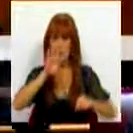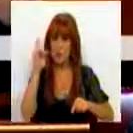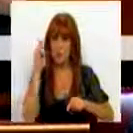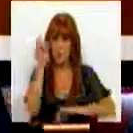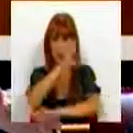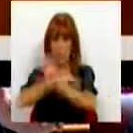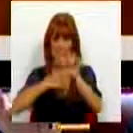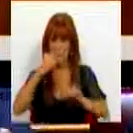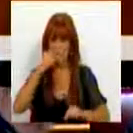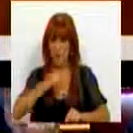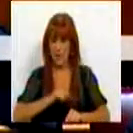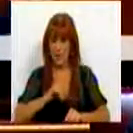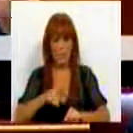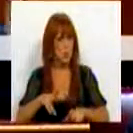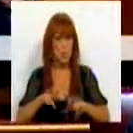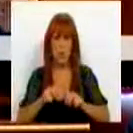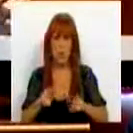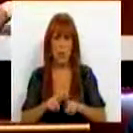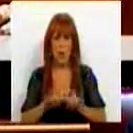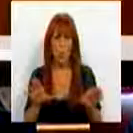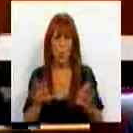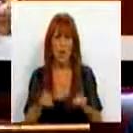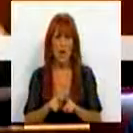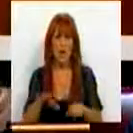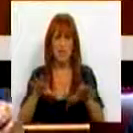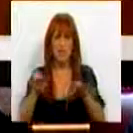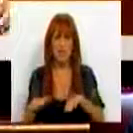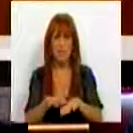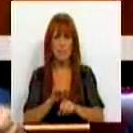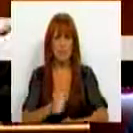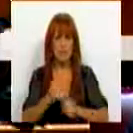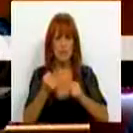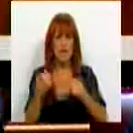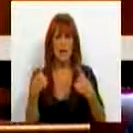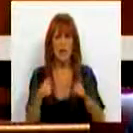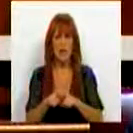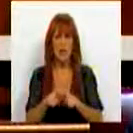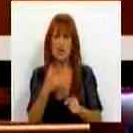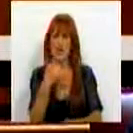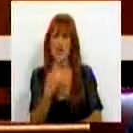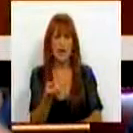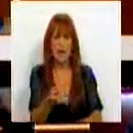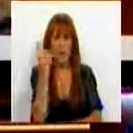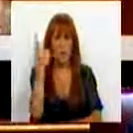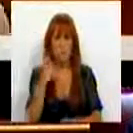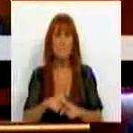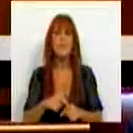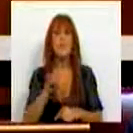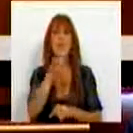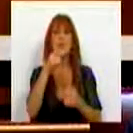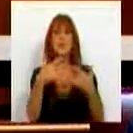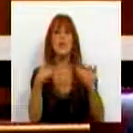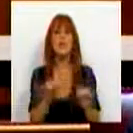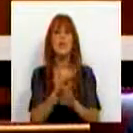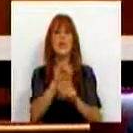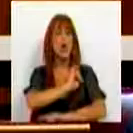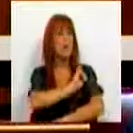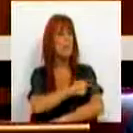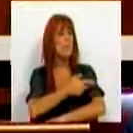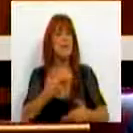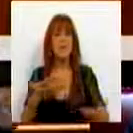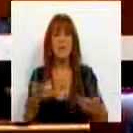Europeia falhar nisto, nunca seria qualquer Estado-membro a conseguir obtê-lo isoladamente. A questão da transferência de